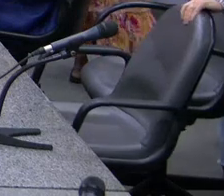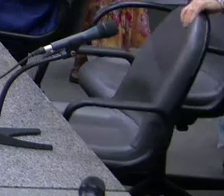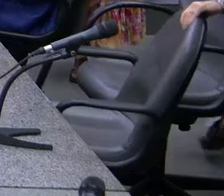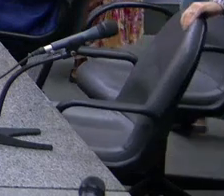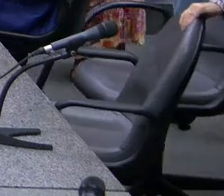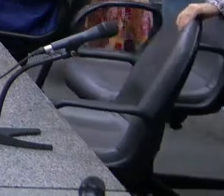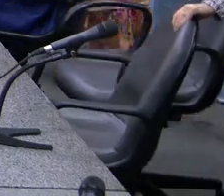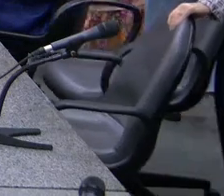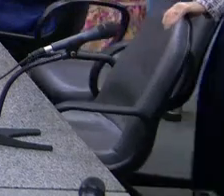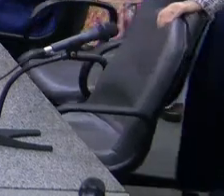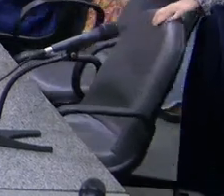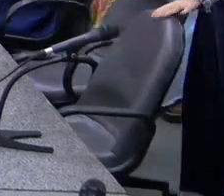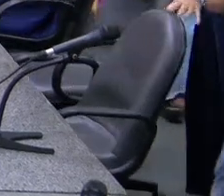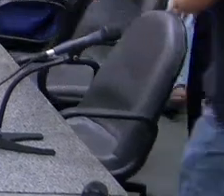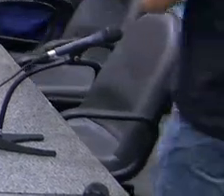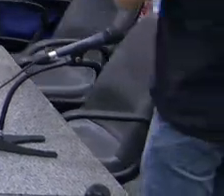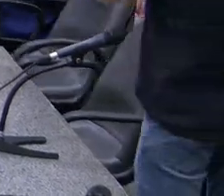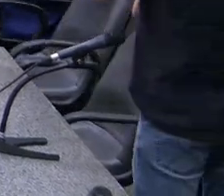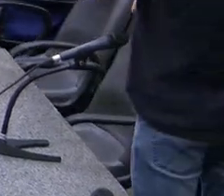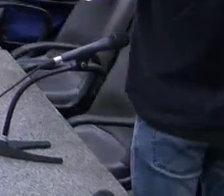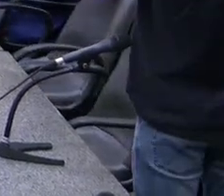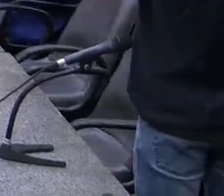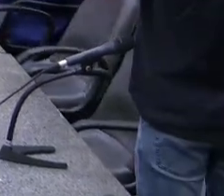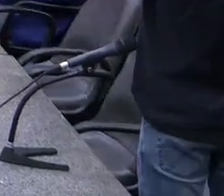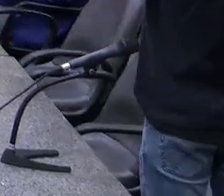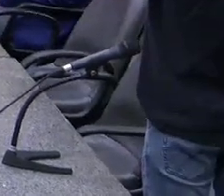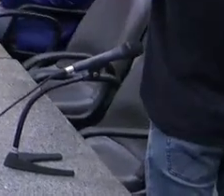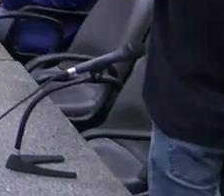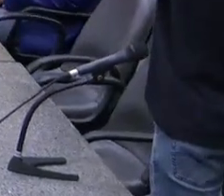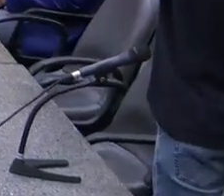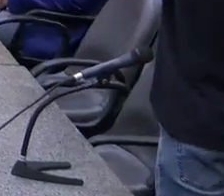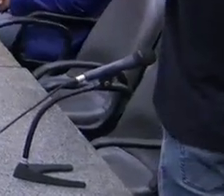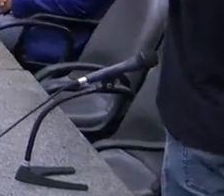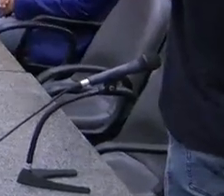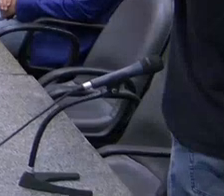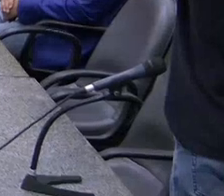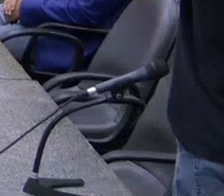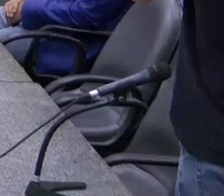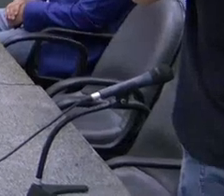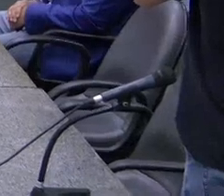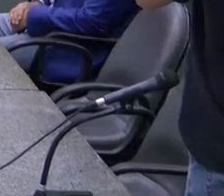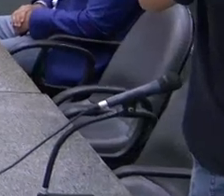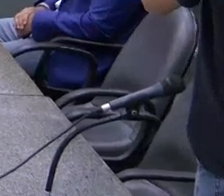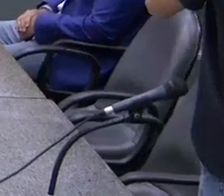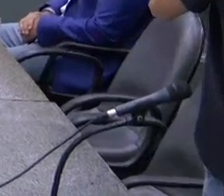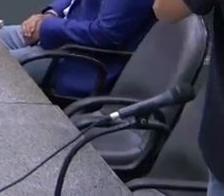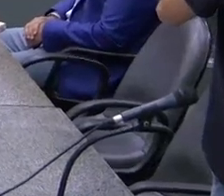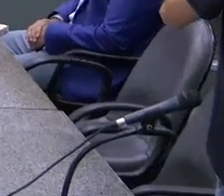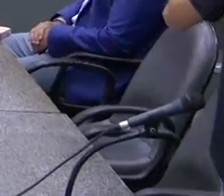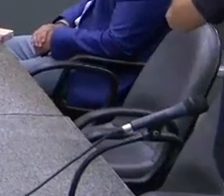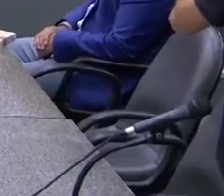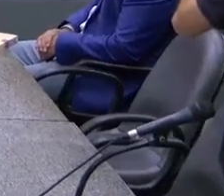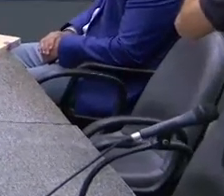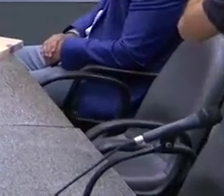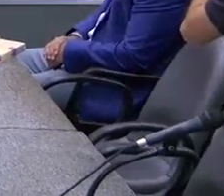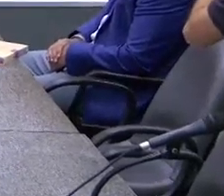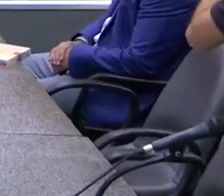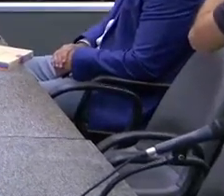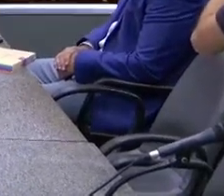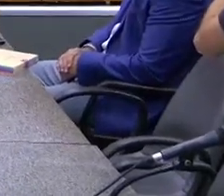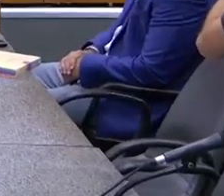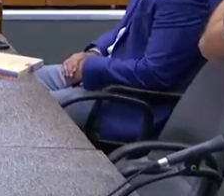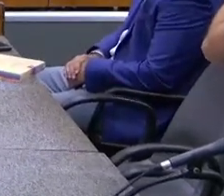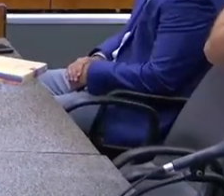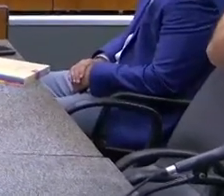da segunda sessão Legislativa ordinária da 20ª legislatura a presidência solicita que os deputados